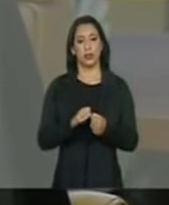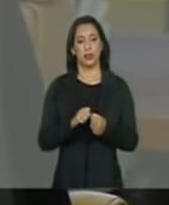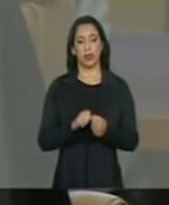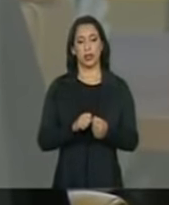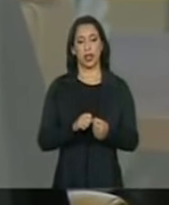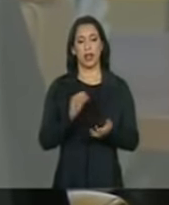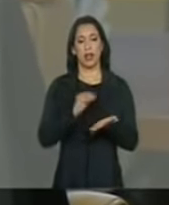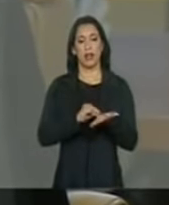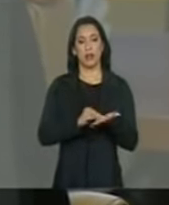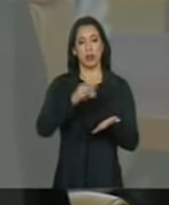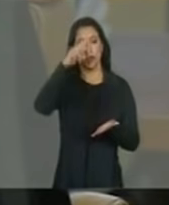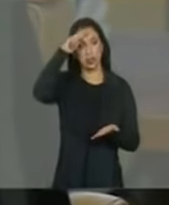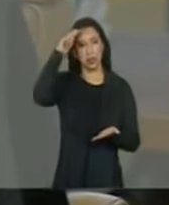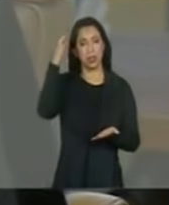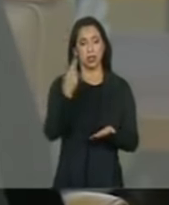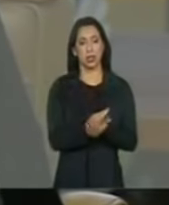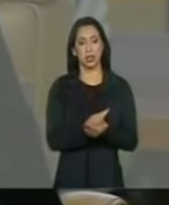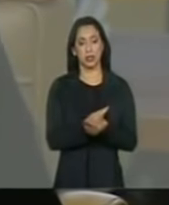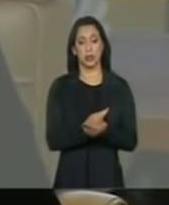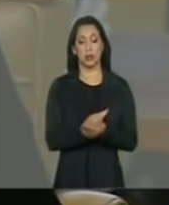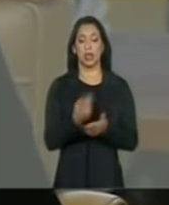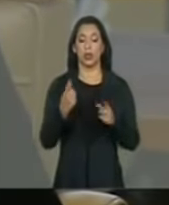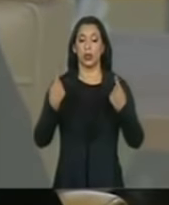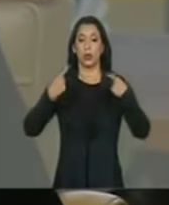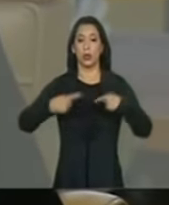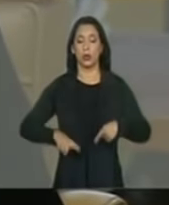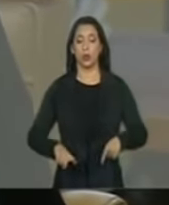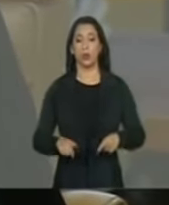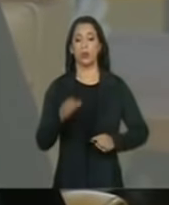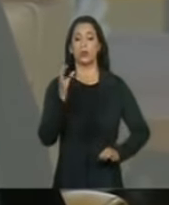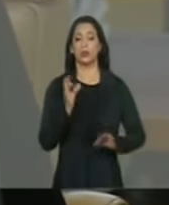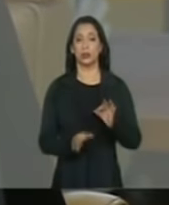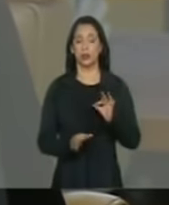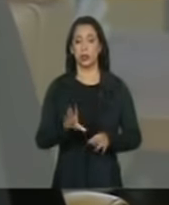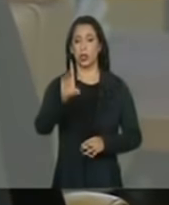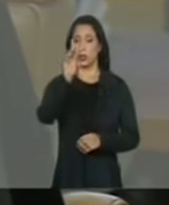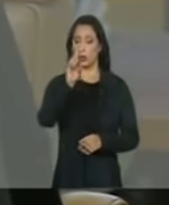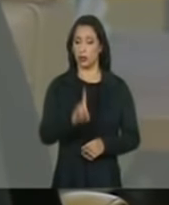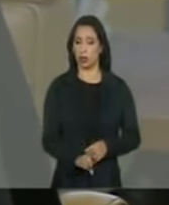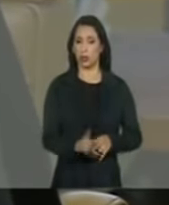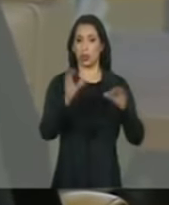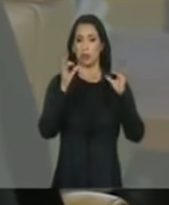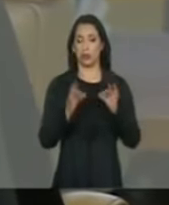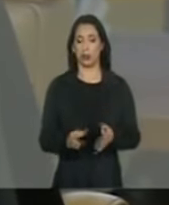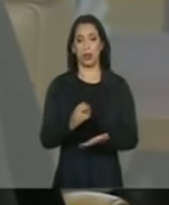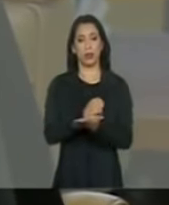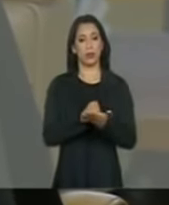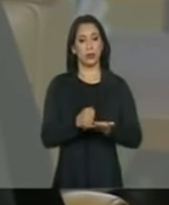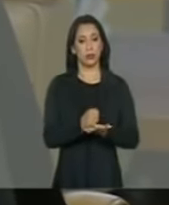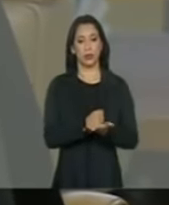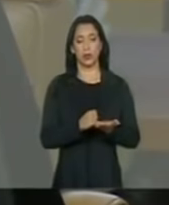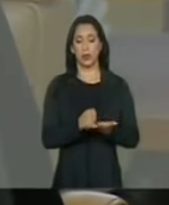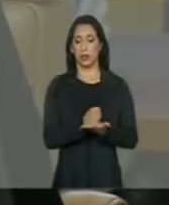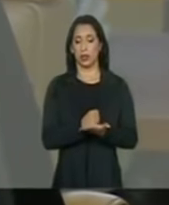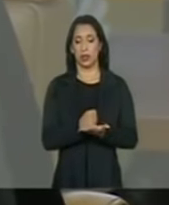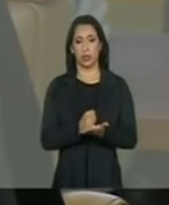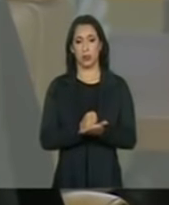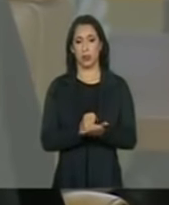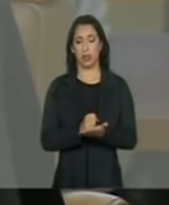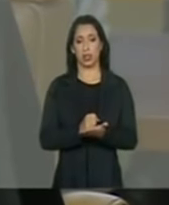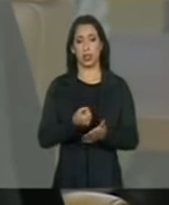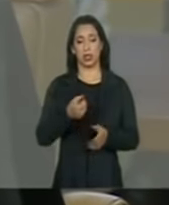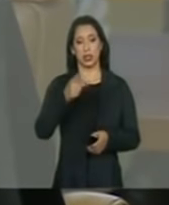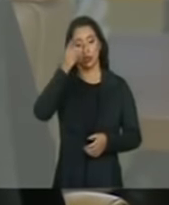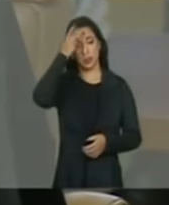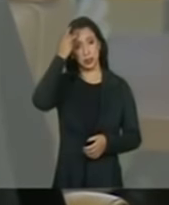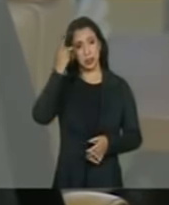e transgressão à ordem jurídica e aos direitos e garantias fundamentais daquele que sofre a